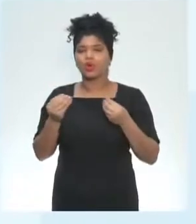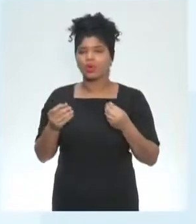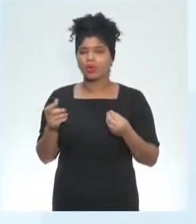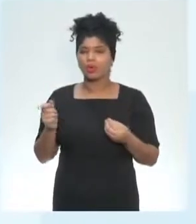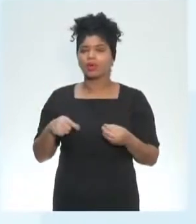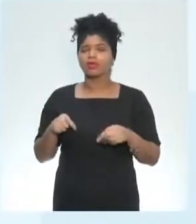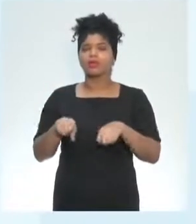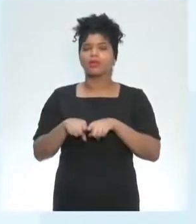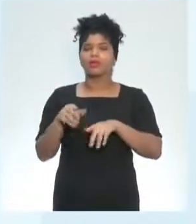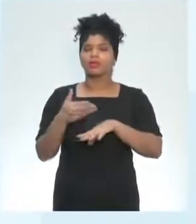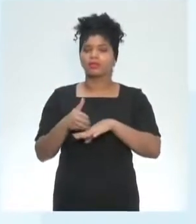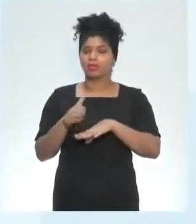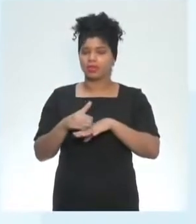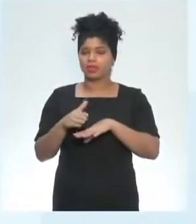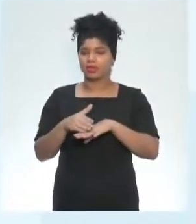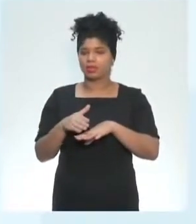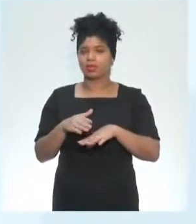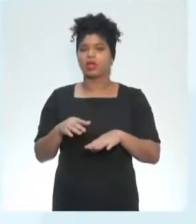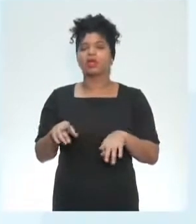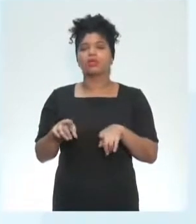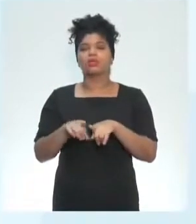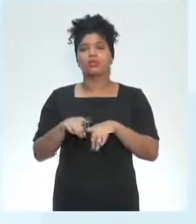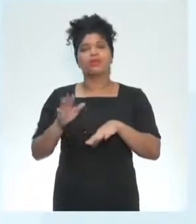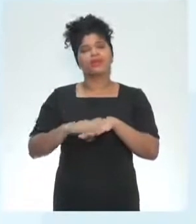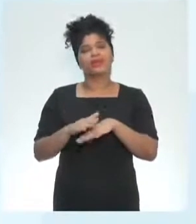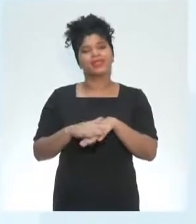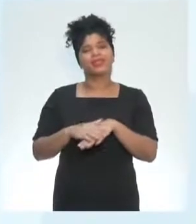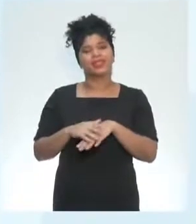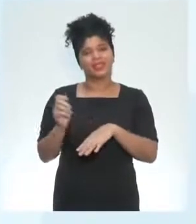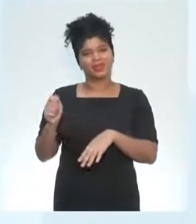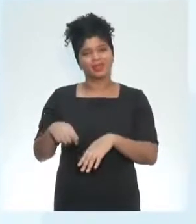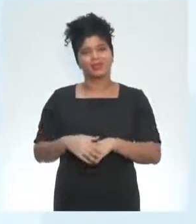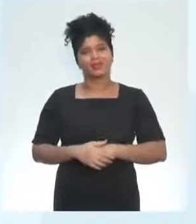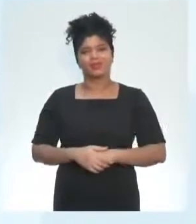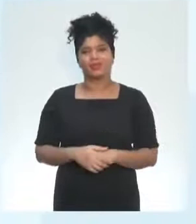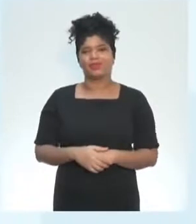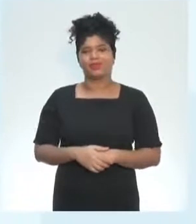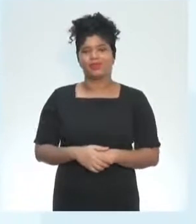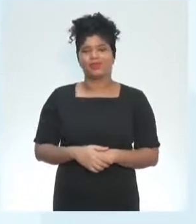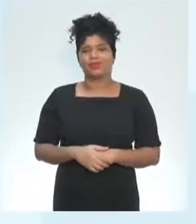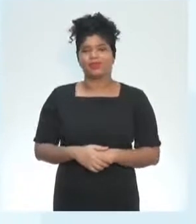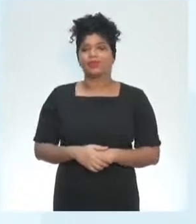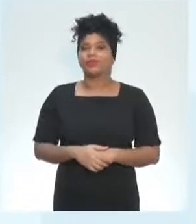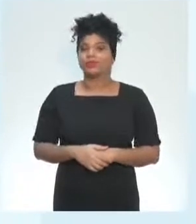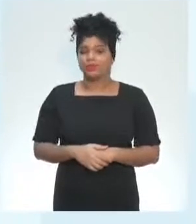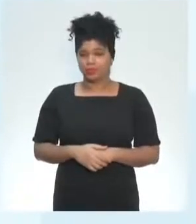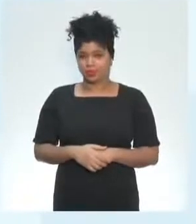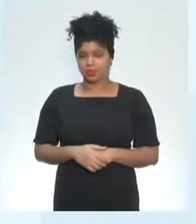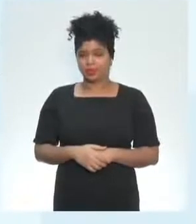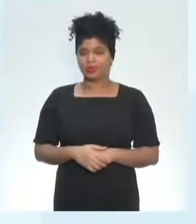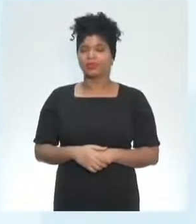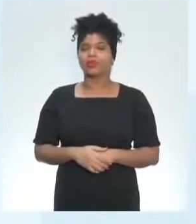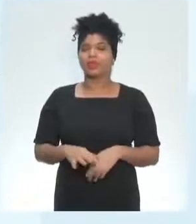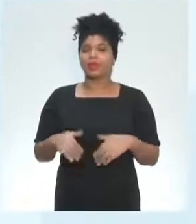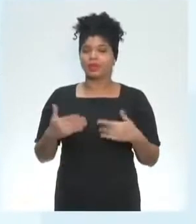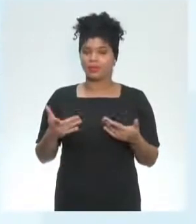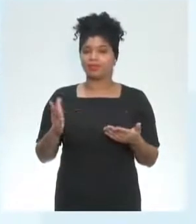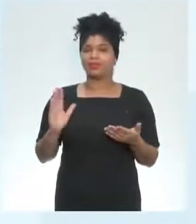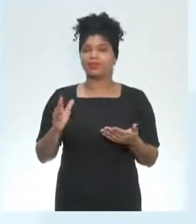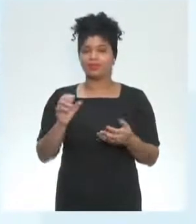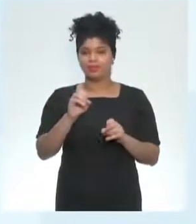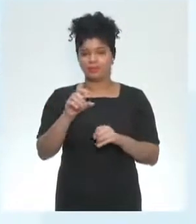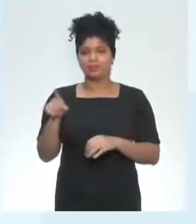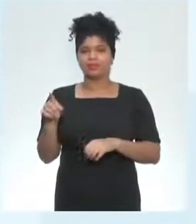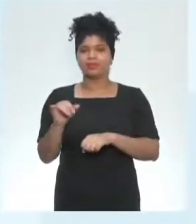de ensaio geral e, finalmente, a execução do espetáculo, certo? Então, gente, né, nessas técnicas de